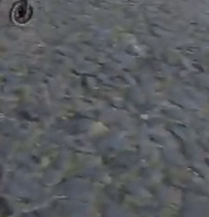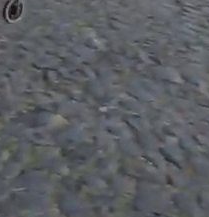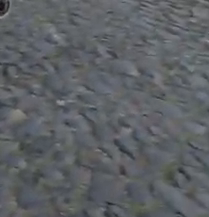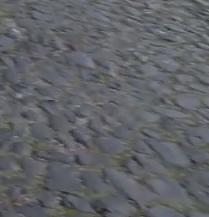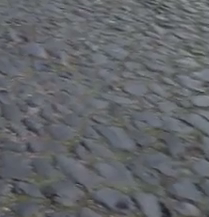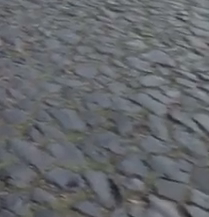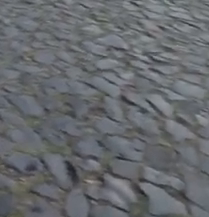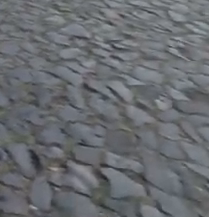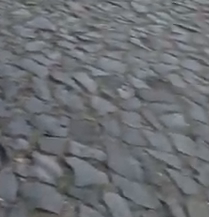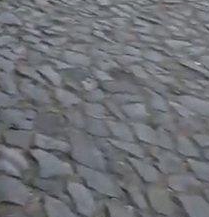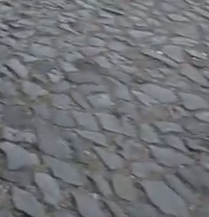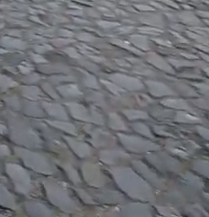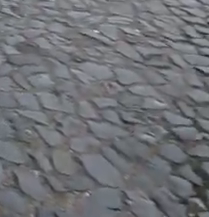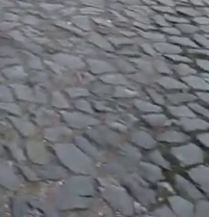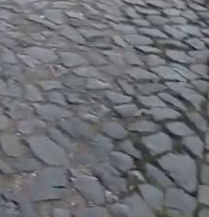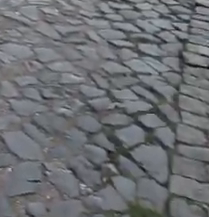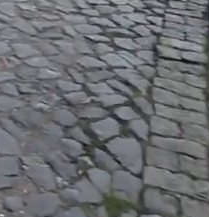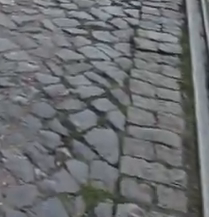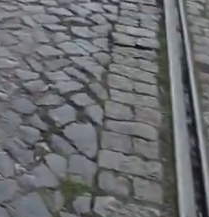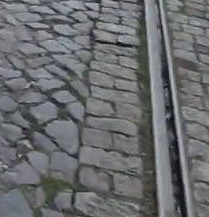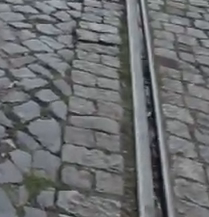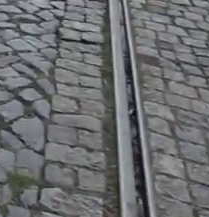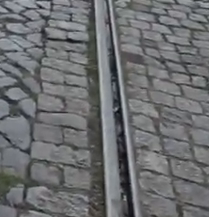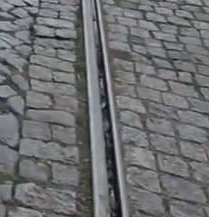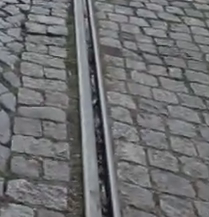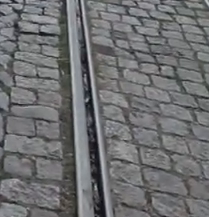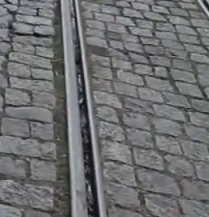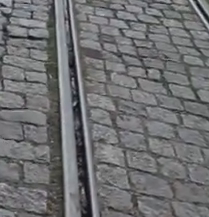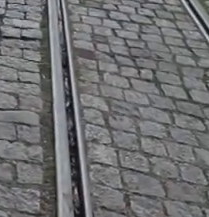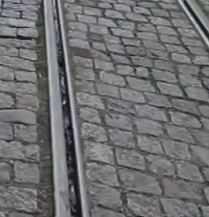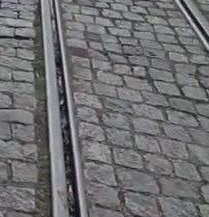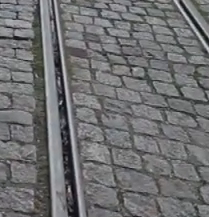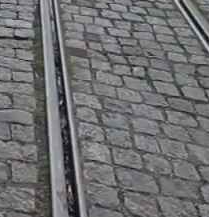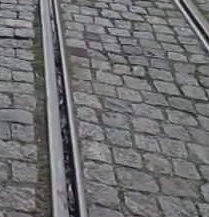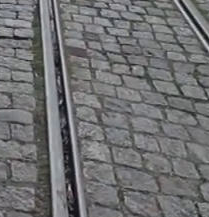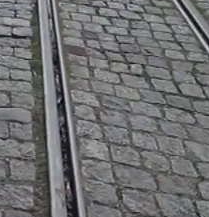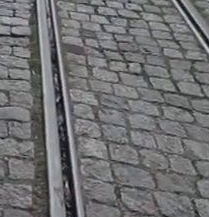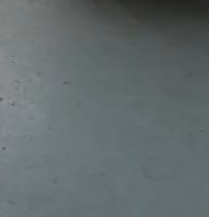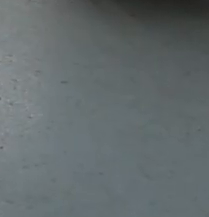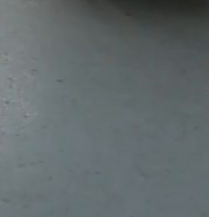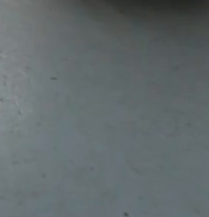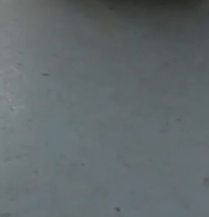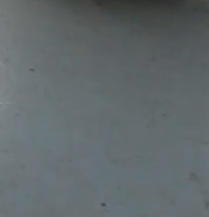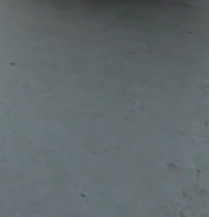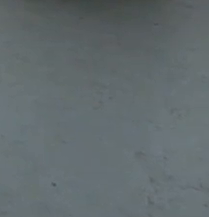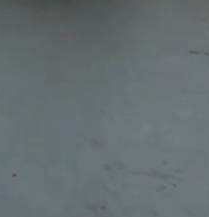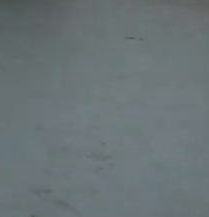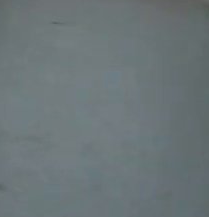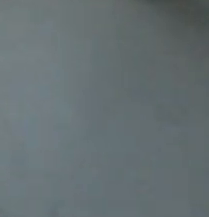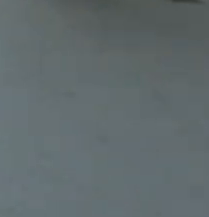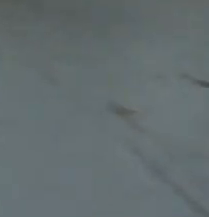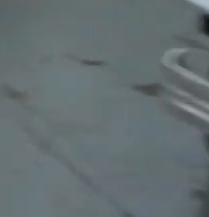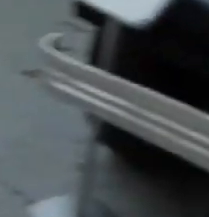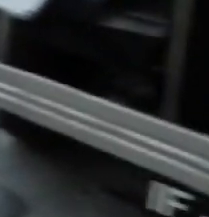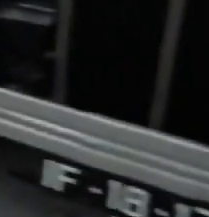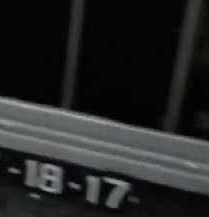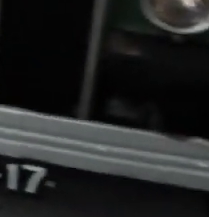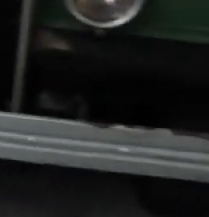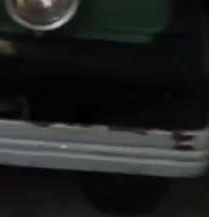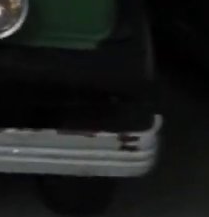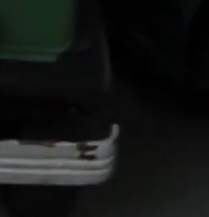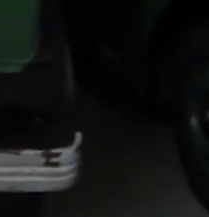cadeira inclinada e Suzana passam por uma área externa, com chão de pedra sob trilhos. Entram na sala dos veículos